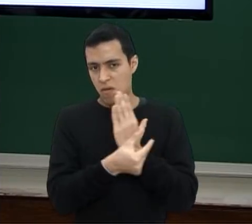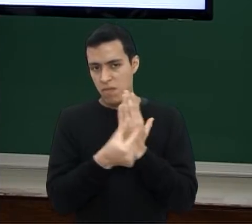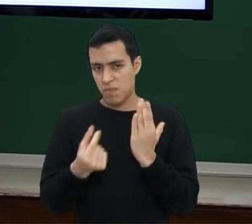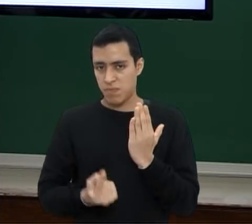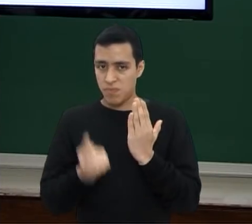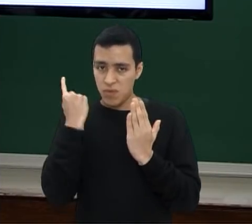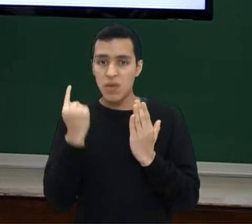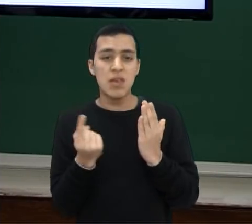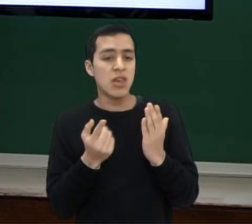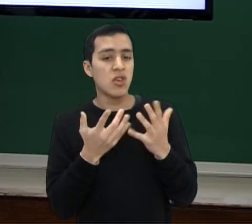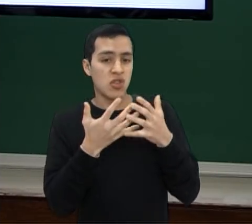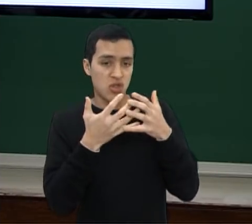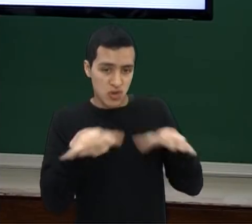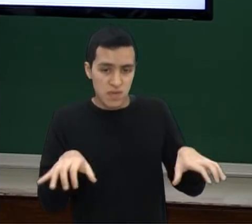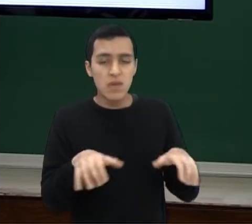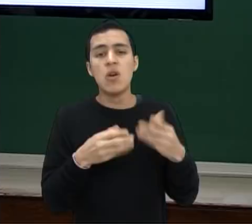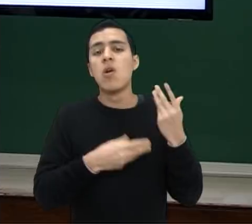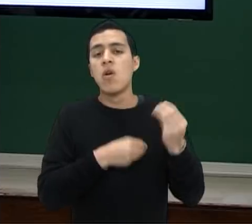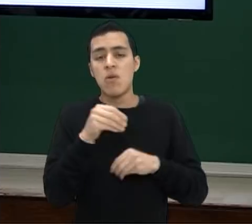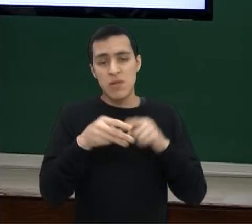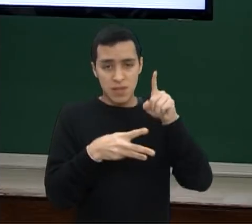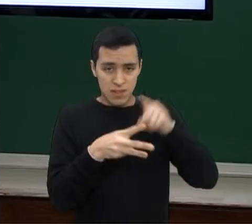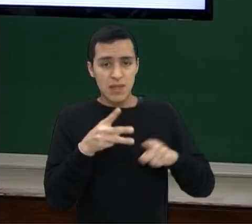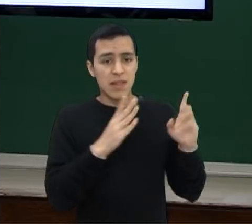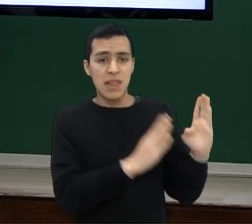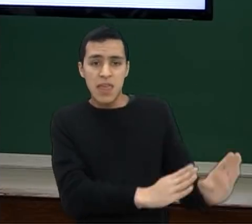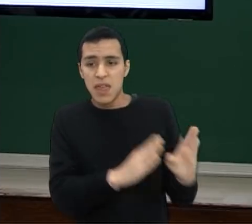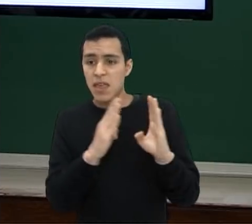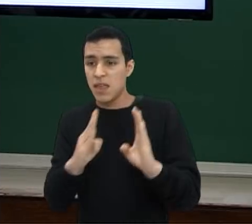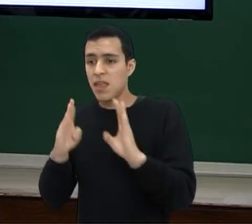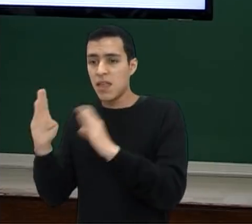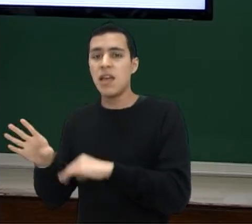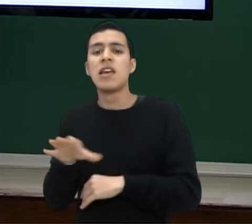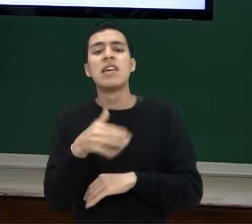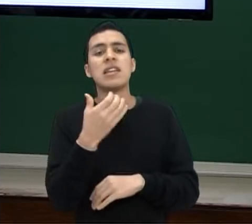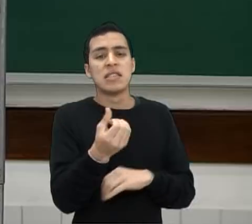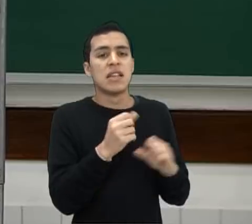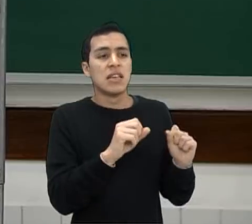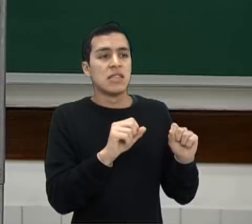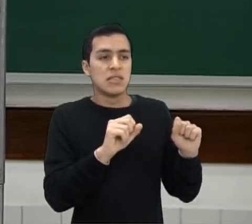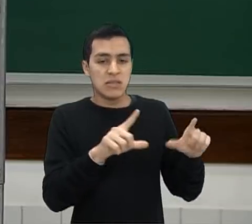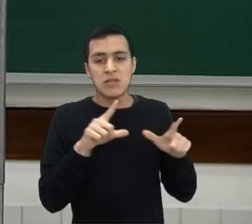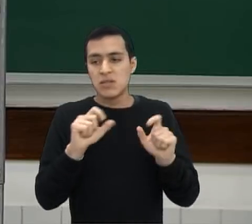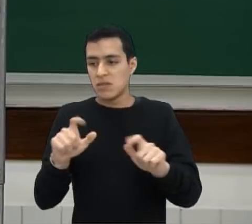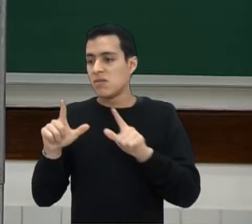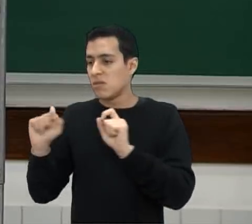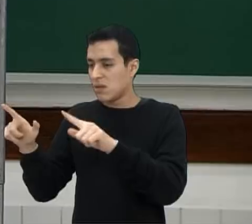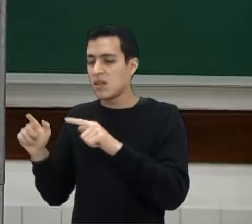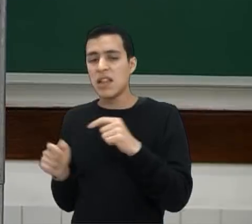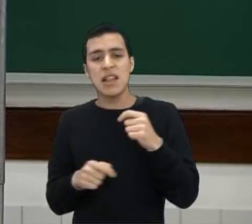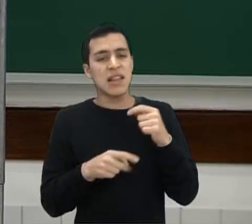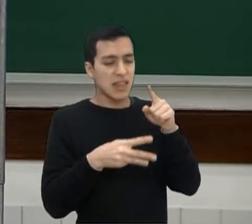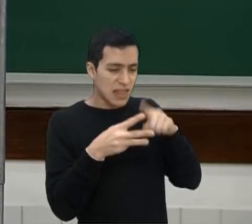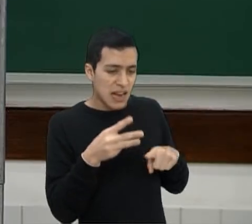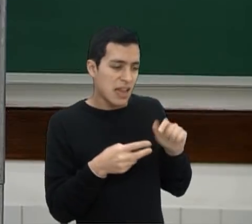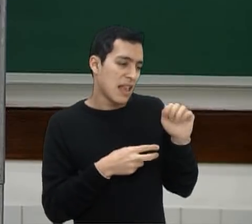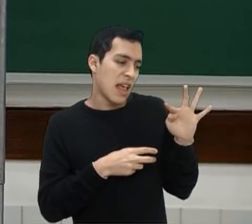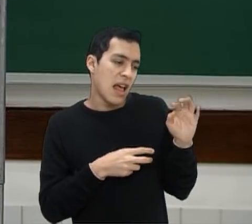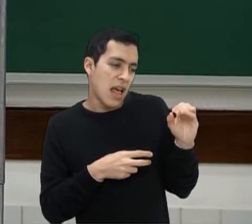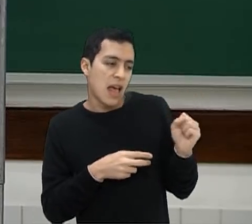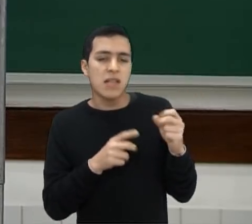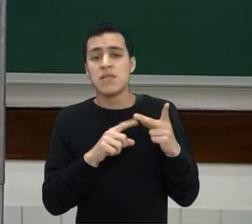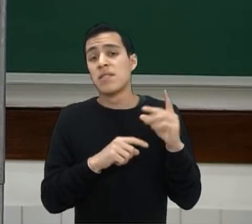Ela foi dividida em 3 atos e 6 quadros. O que significa que uma peça é dividida em 3 atos e 6